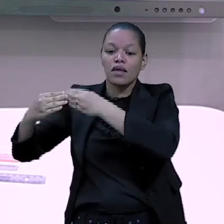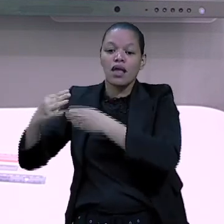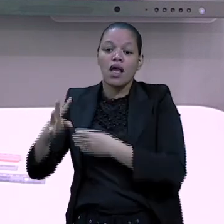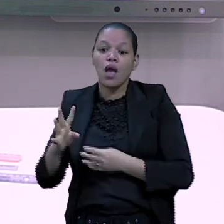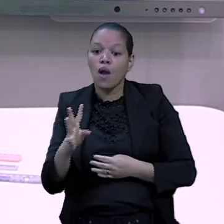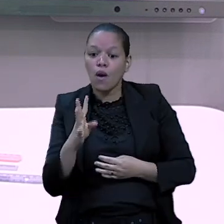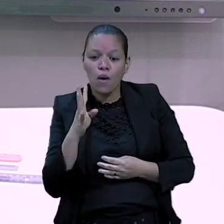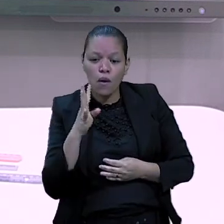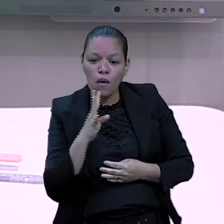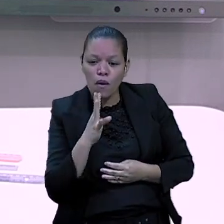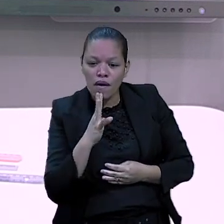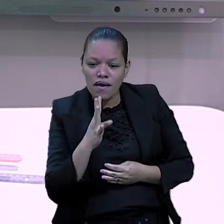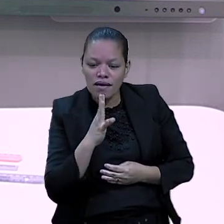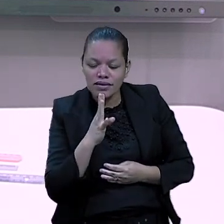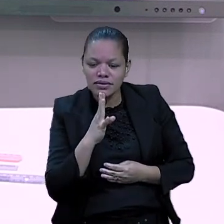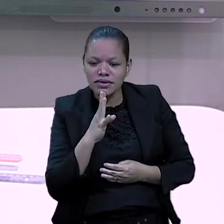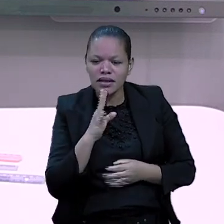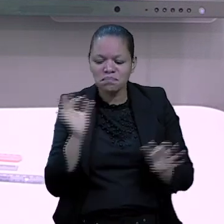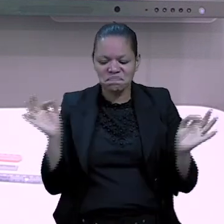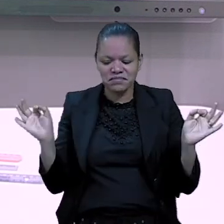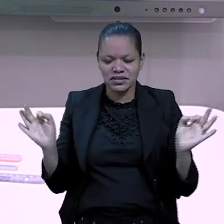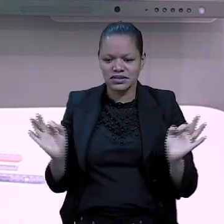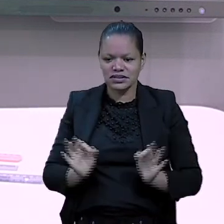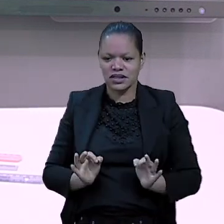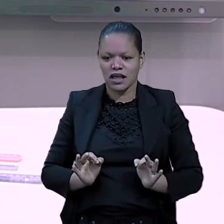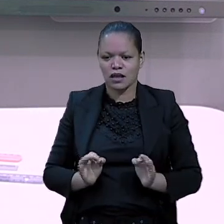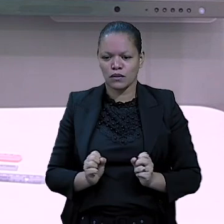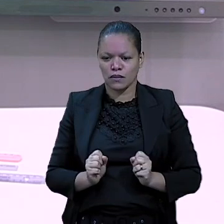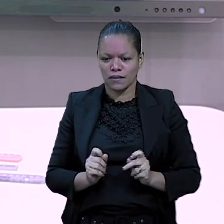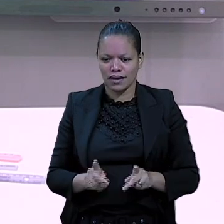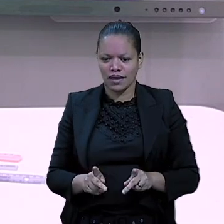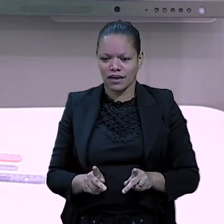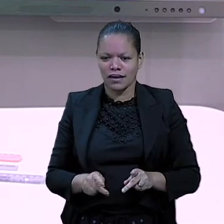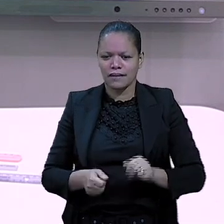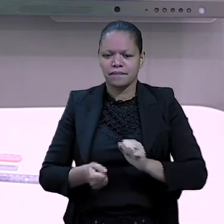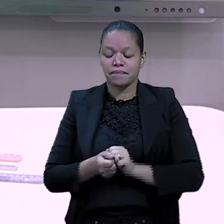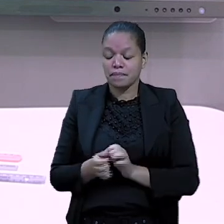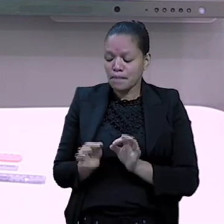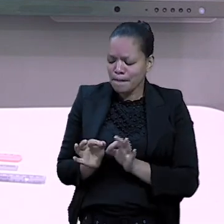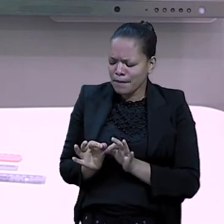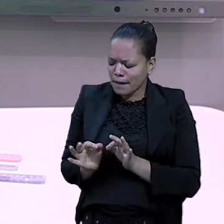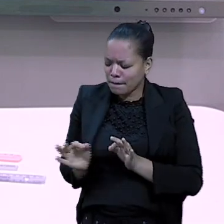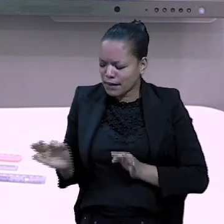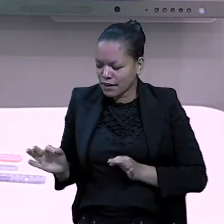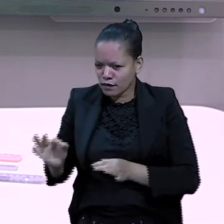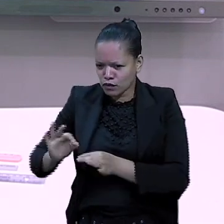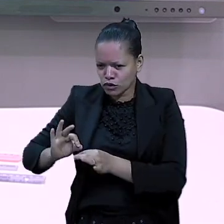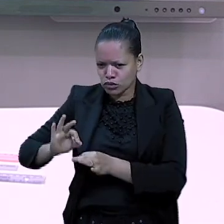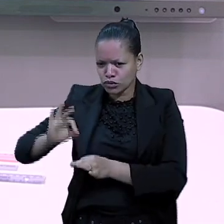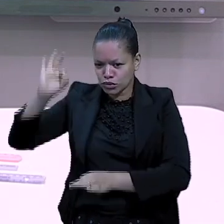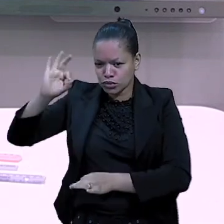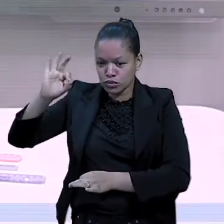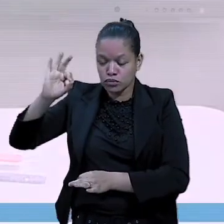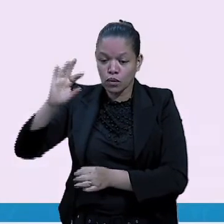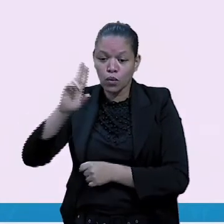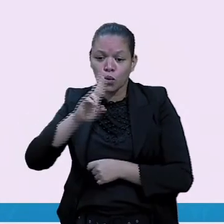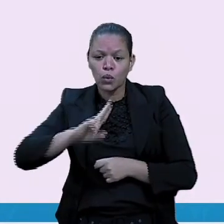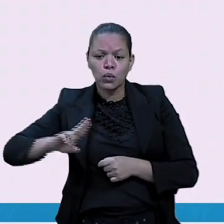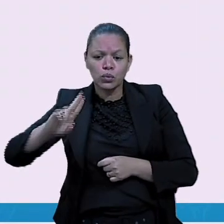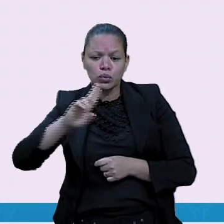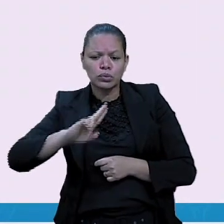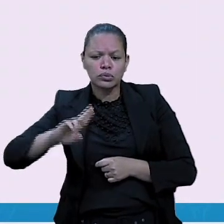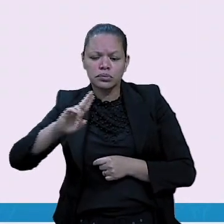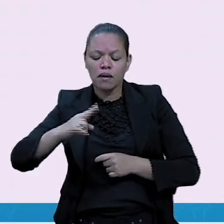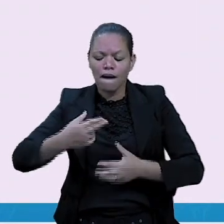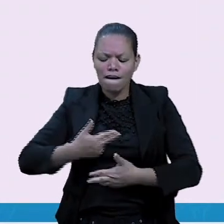o quilômetro. E a gente vai aprender um pouco mais sobre isso na aula. Medidas de comprimento. Podemos utilizar vários